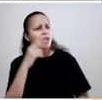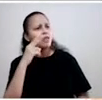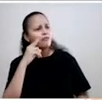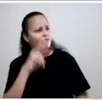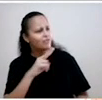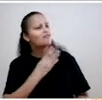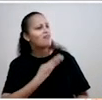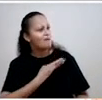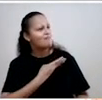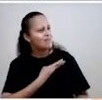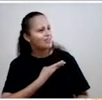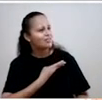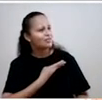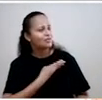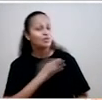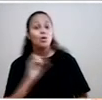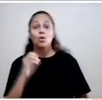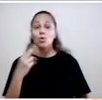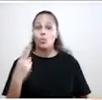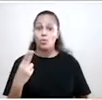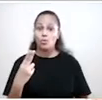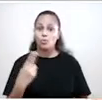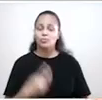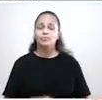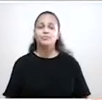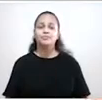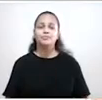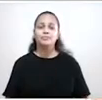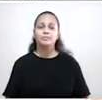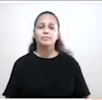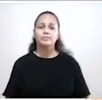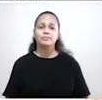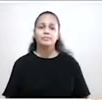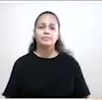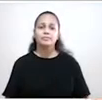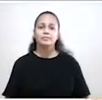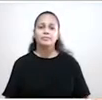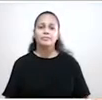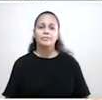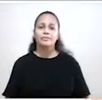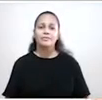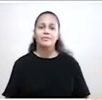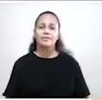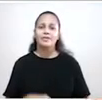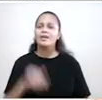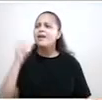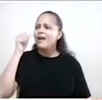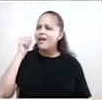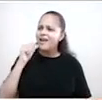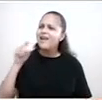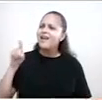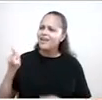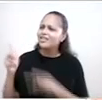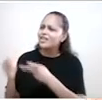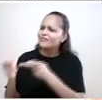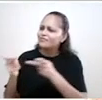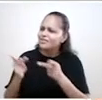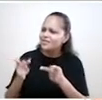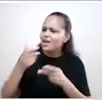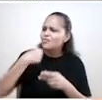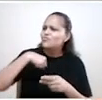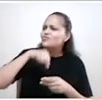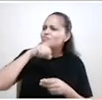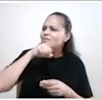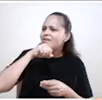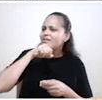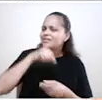os amigos dele. Ou então, she has visited her parents. Ela tem visitado os